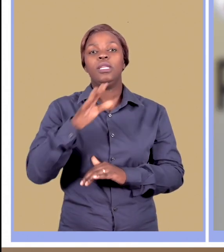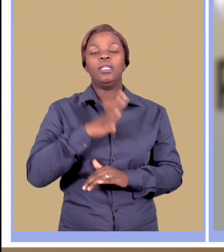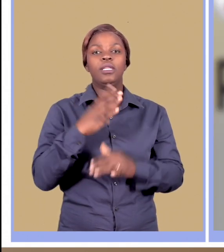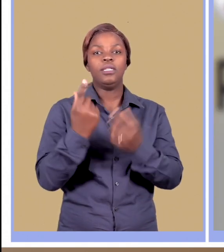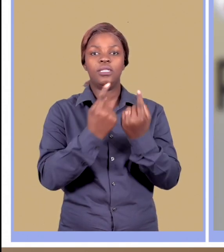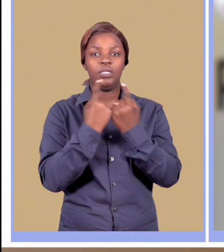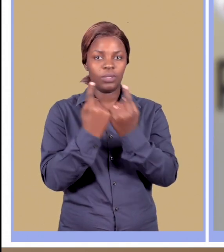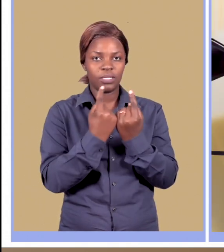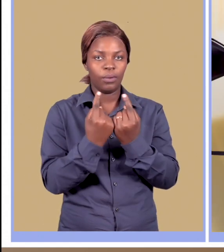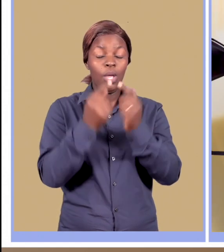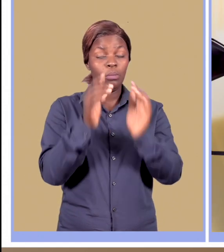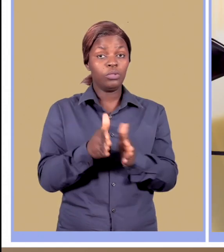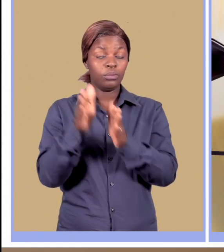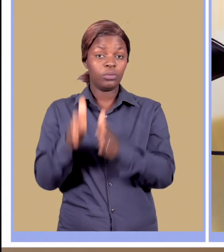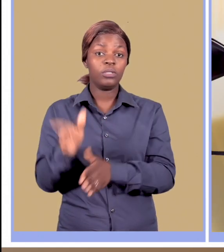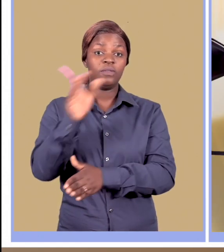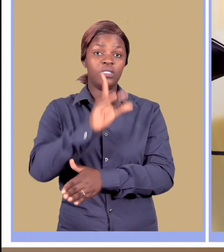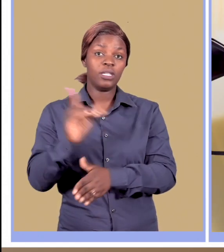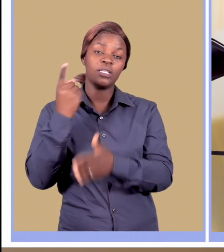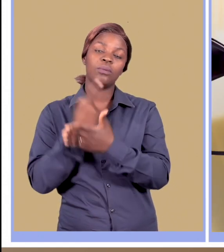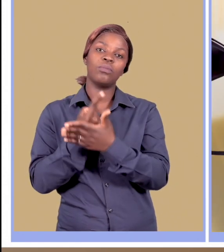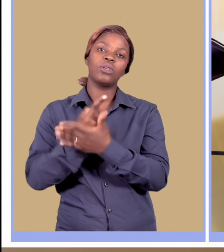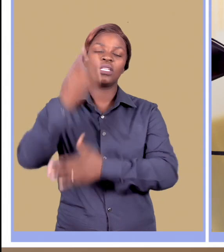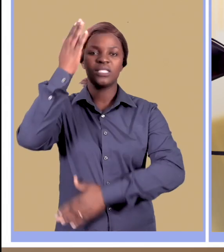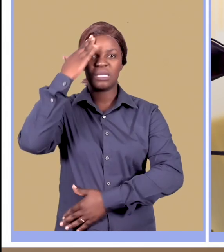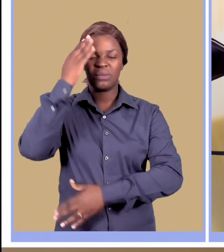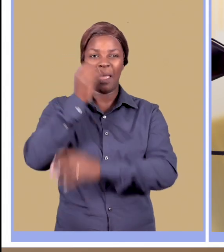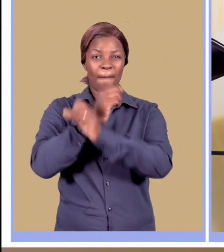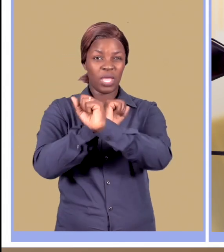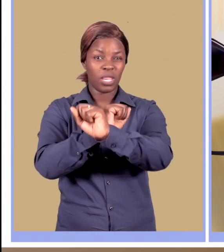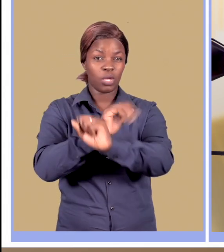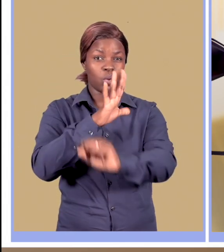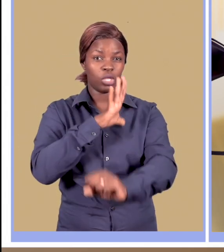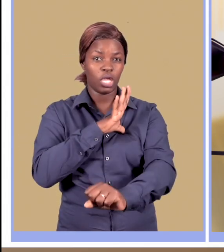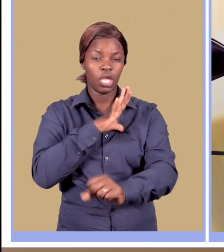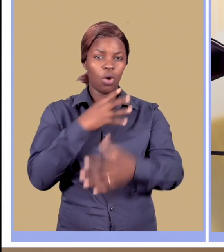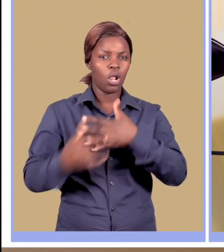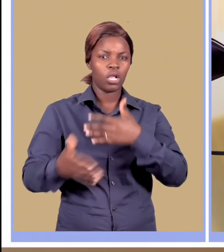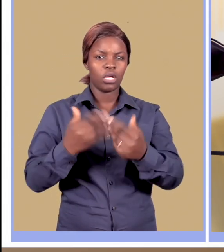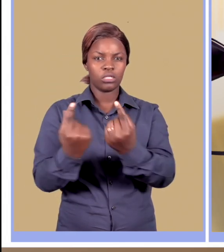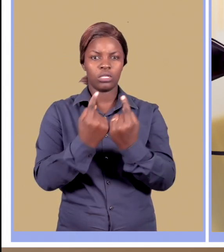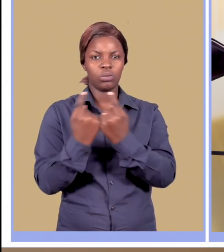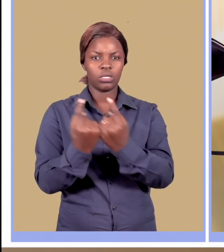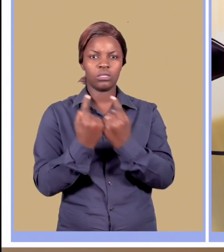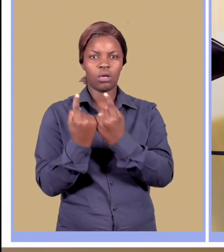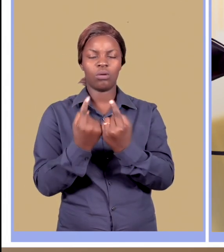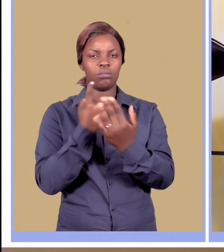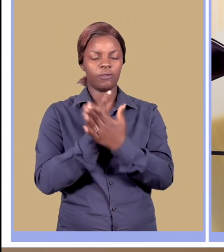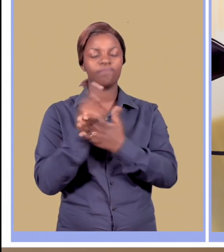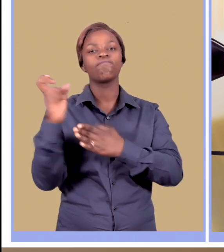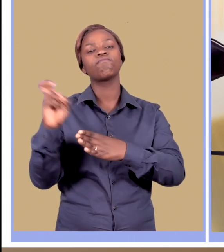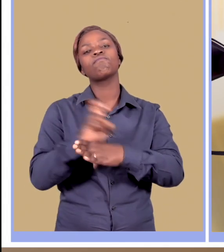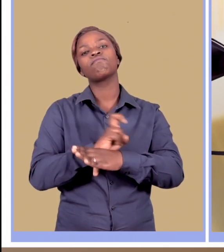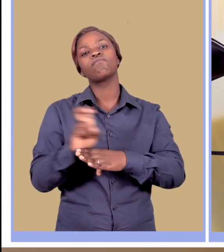criar todas as condições. E as pessoas com deficiência têm que saber, em situação de perigo, qualquer coisa que está a acontecer,